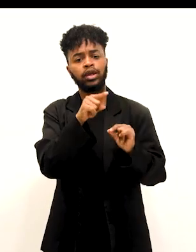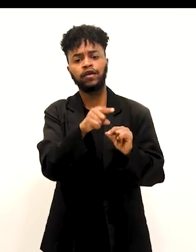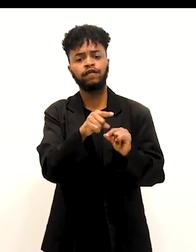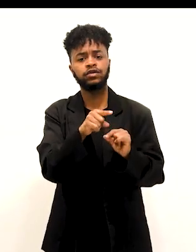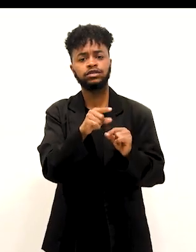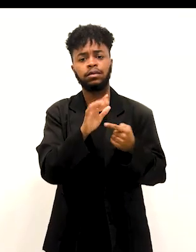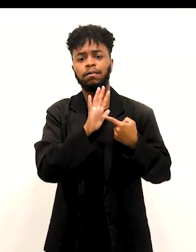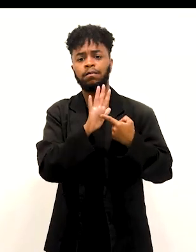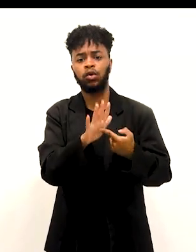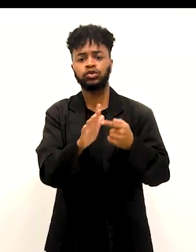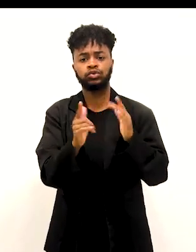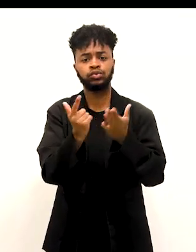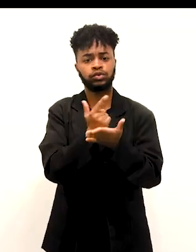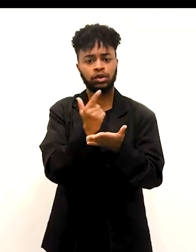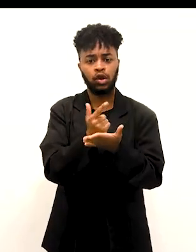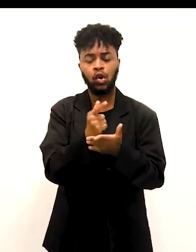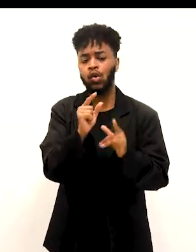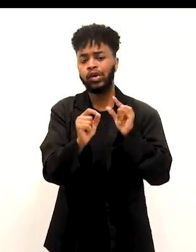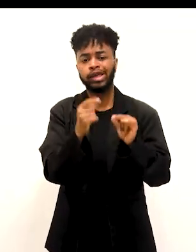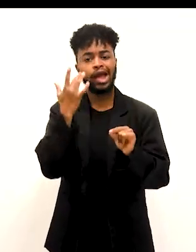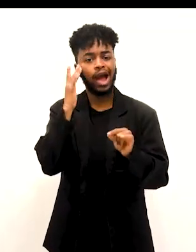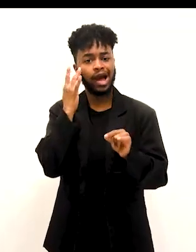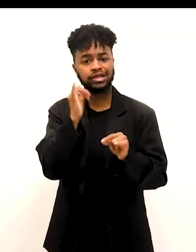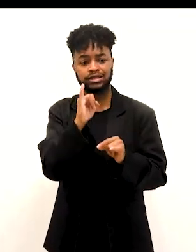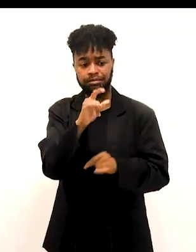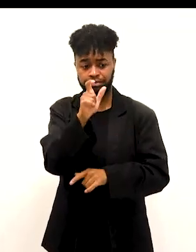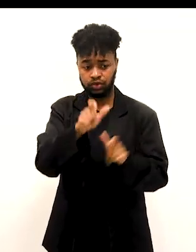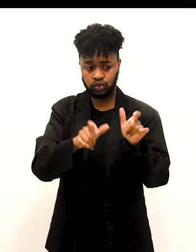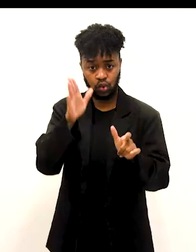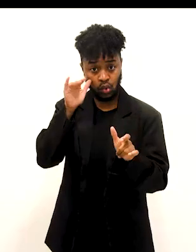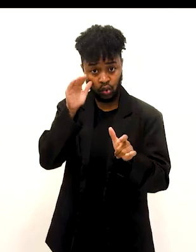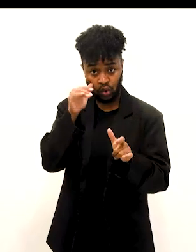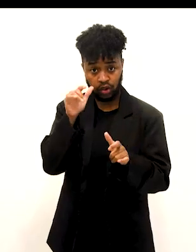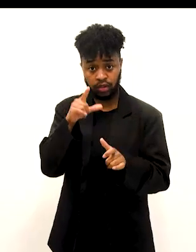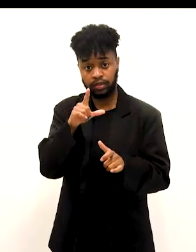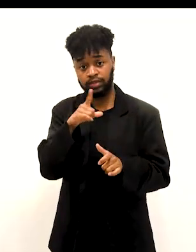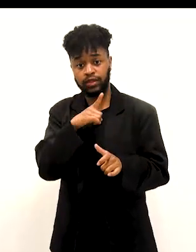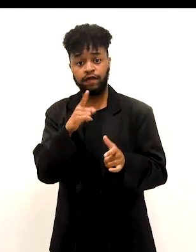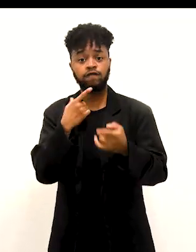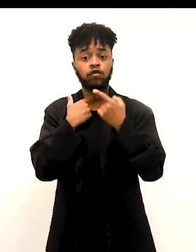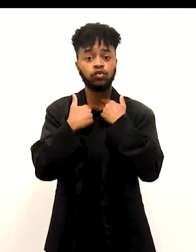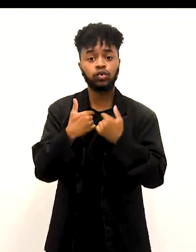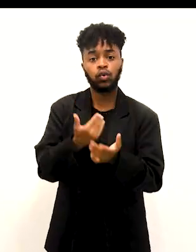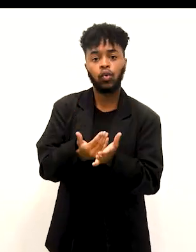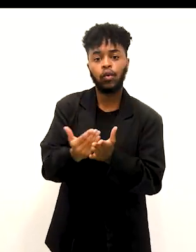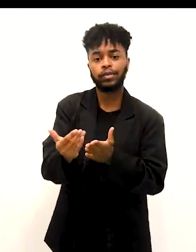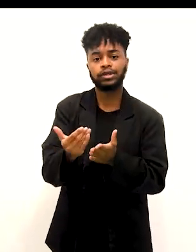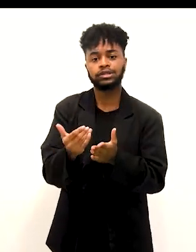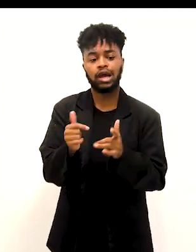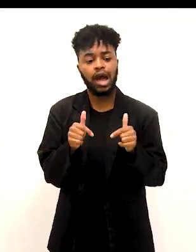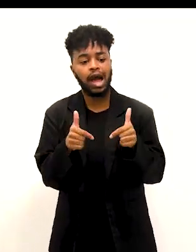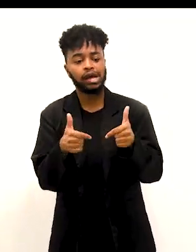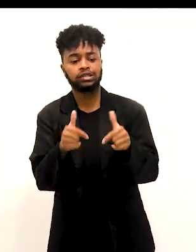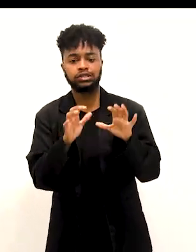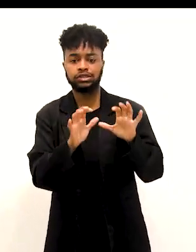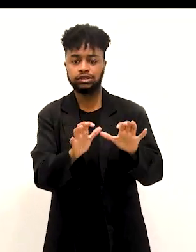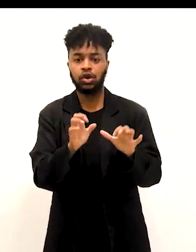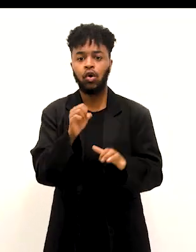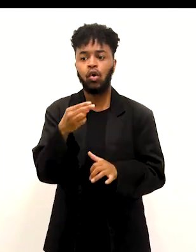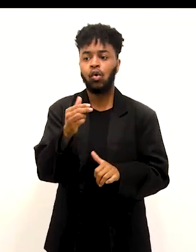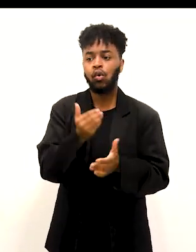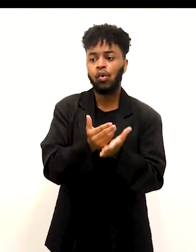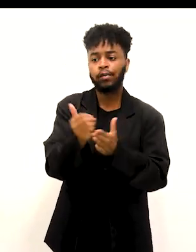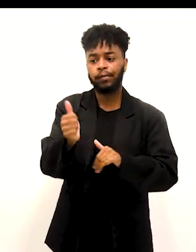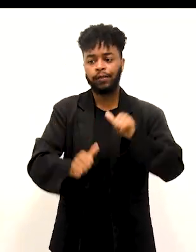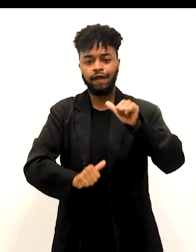você destaca desse livro que você acha que, para quem está curioso, para quem está com vontade de começar a ter esse tipo de atitude, né, começar a rever